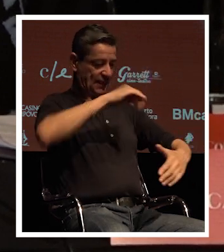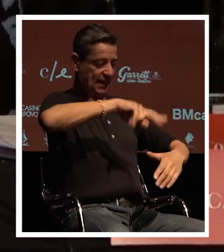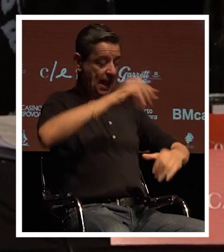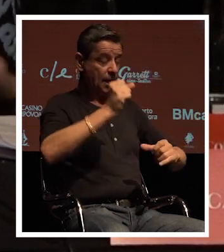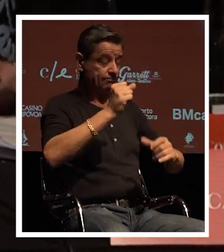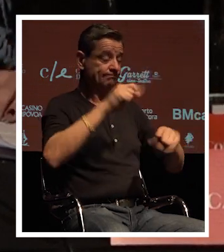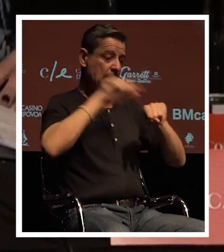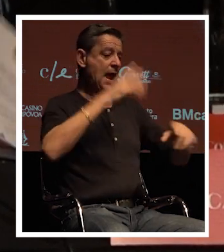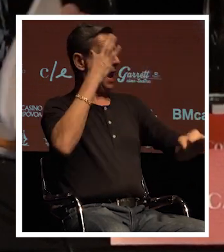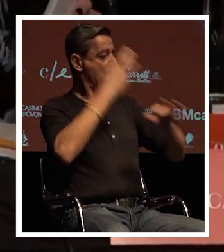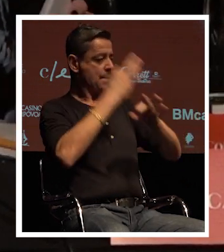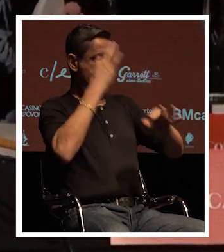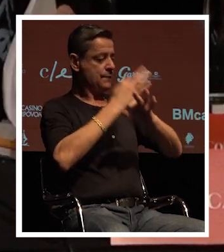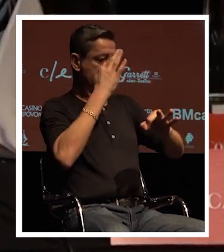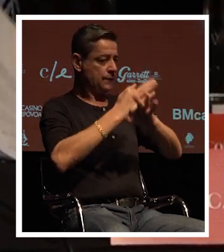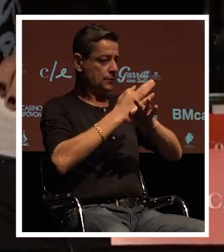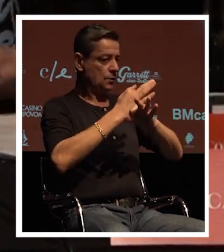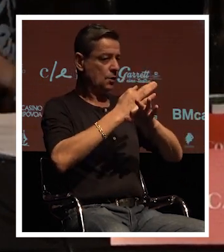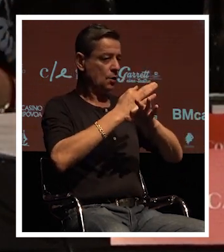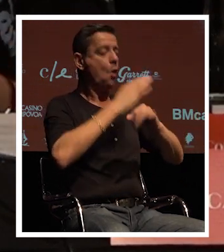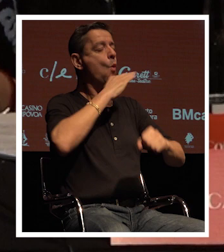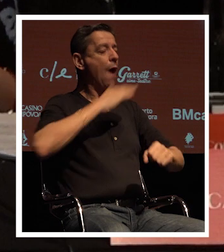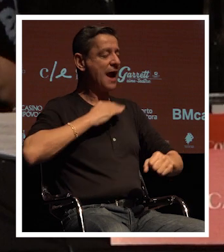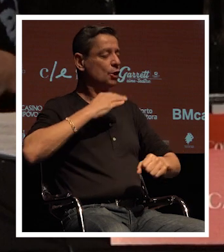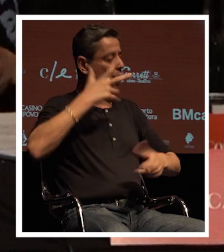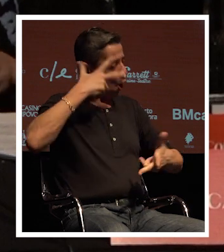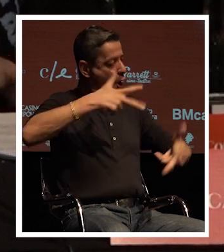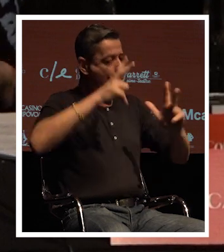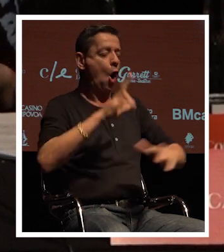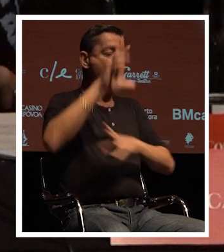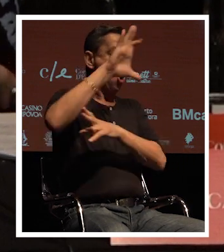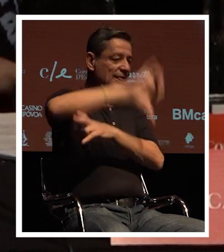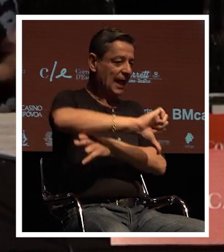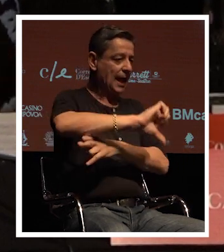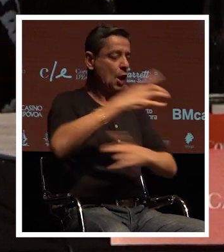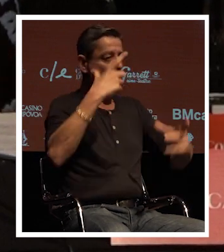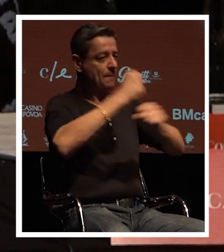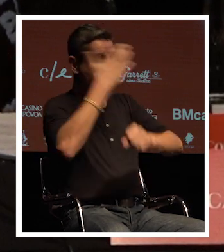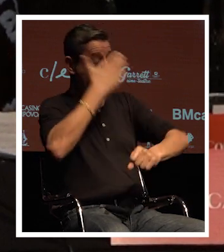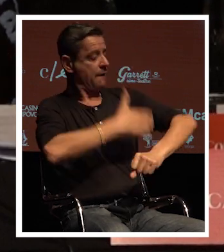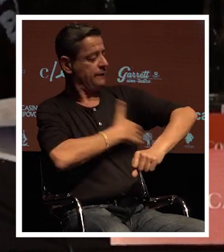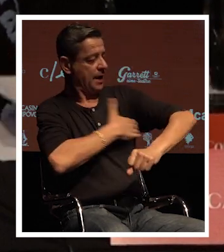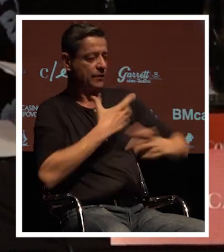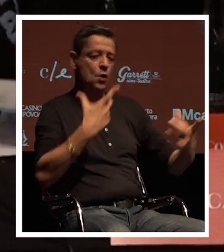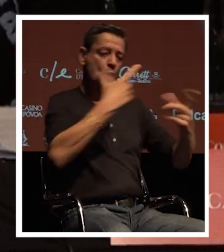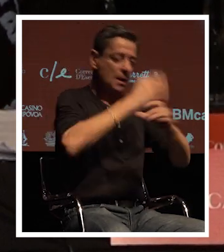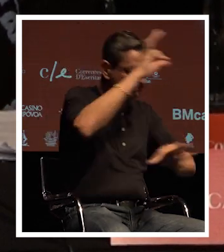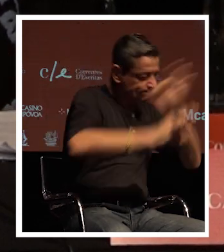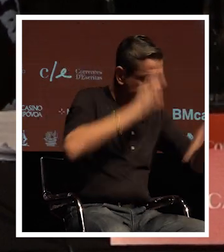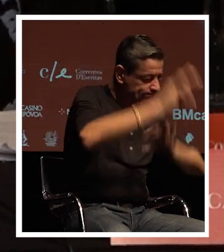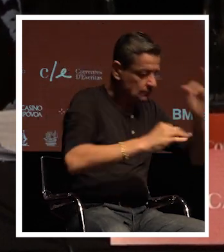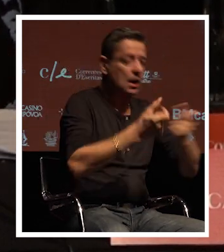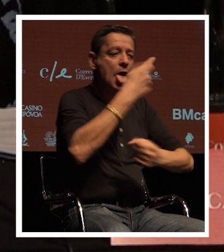festival e levaram-lhe canja ao quarto de hotel viram-nos trataram